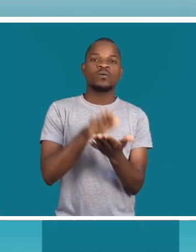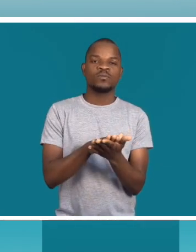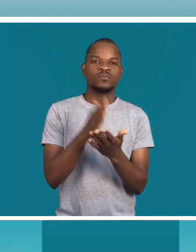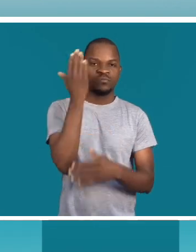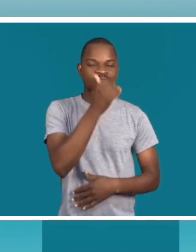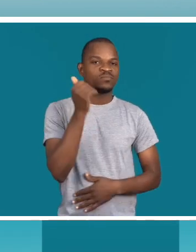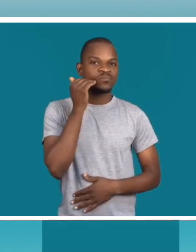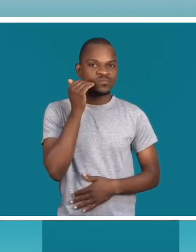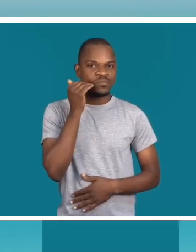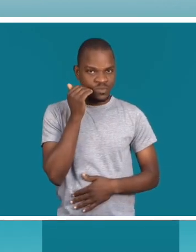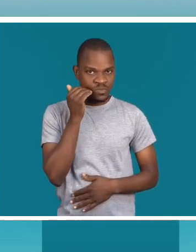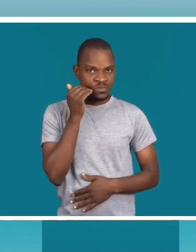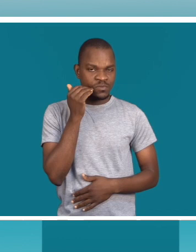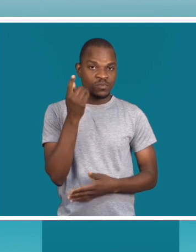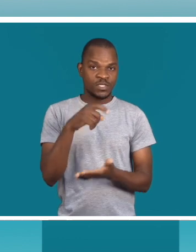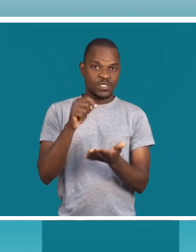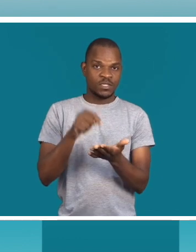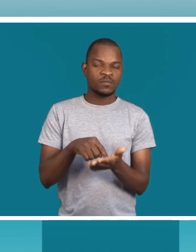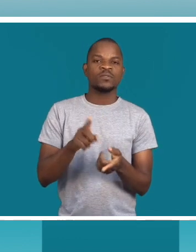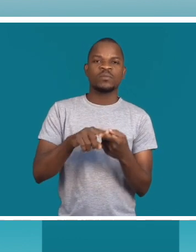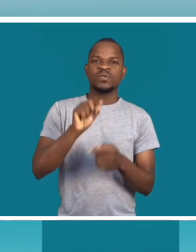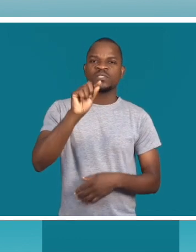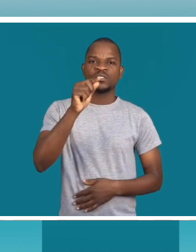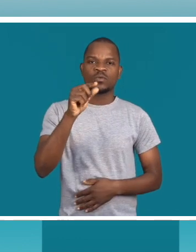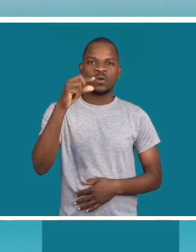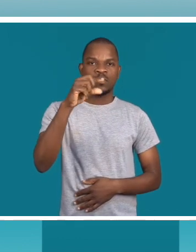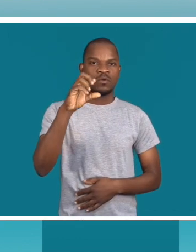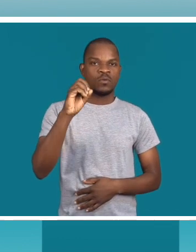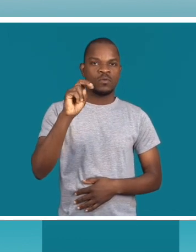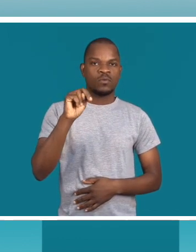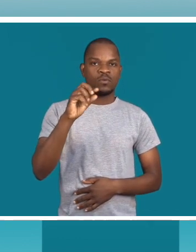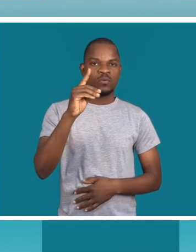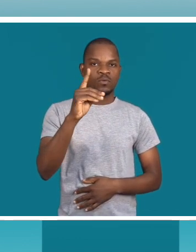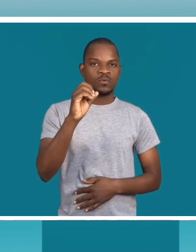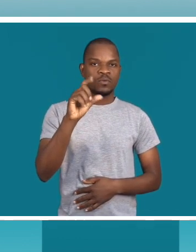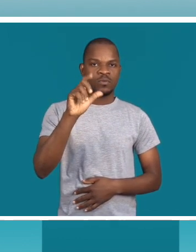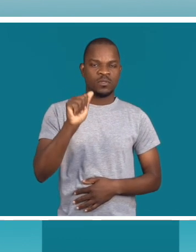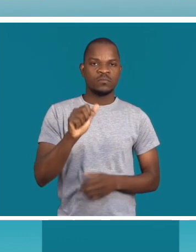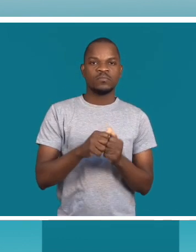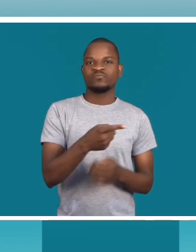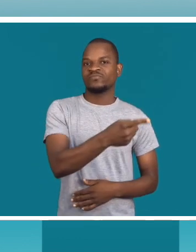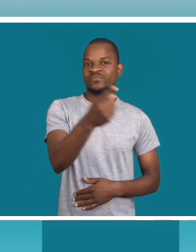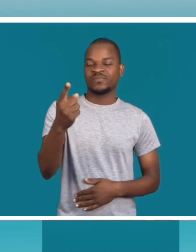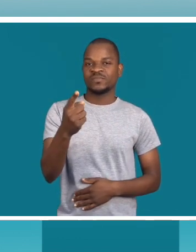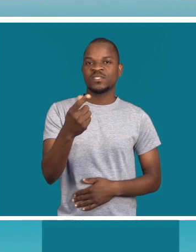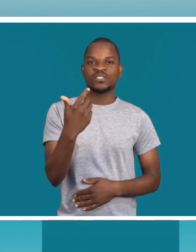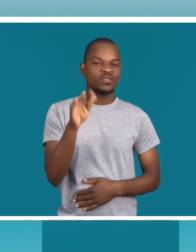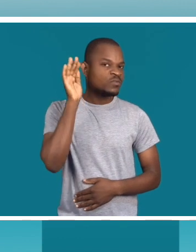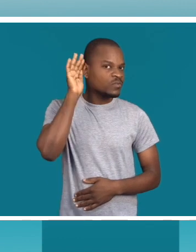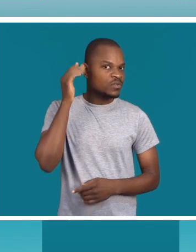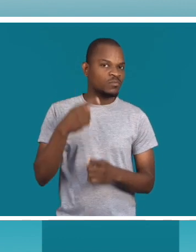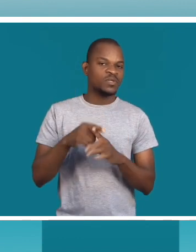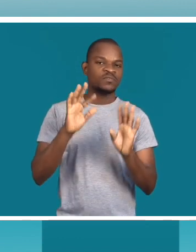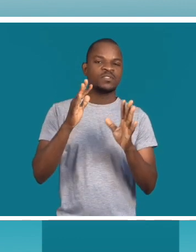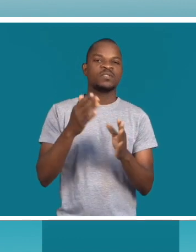Manica, concretamente na cidade de Chimoio e no distrito de Gondola. Para si, que esteve aí na nossa companhia,